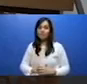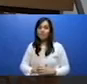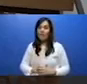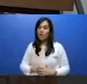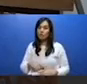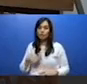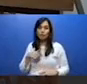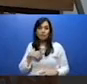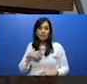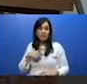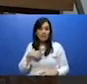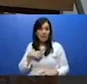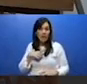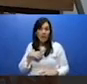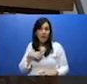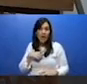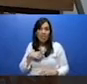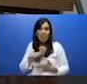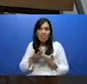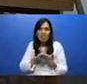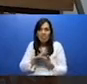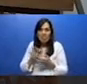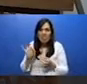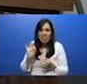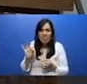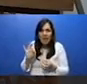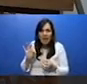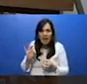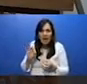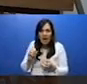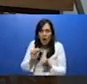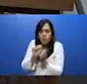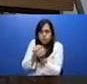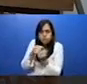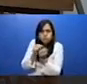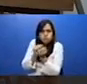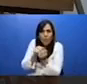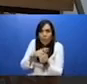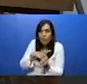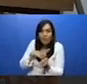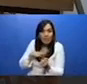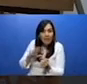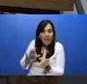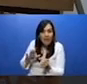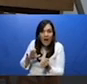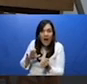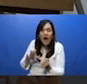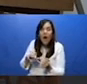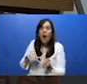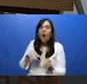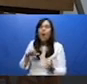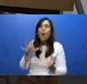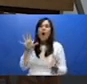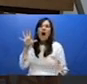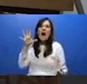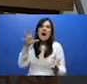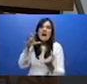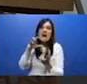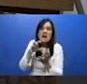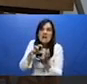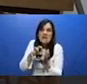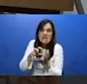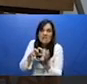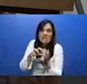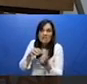estes animais, aqueles que são os carnívoros, o que são carnívoros? São animais que